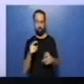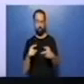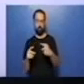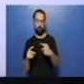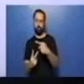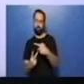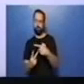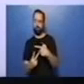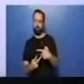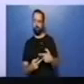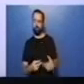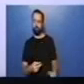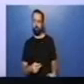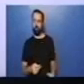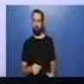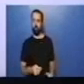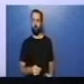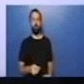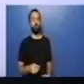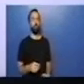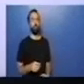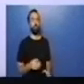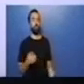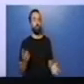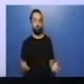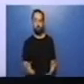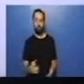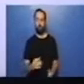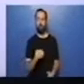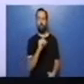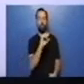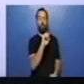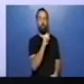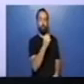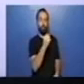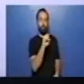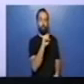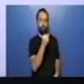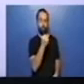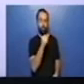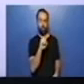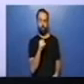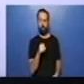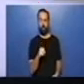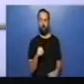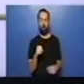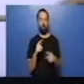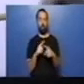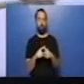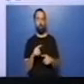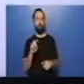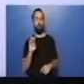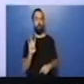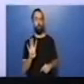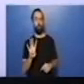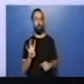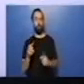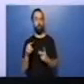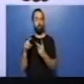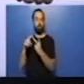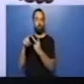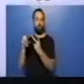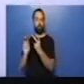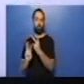do H o 4 raiz de 3. Lembrando que se eu não tivesse calculado no item anterior, nós íamos ter que fazer tudo aquilo